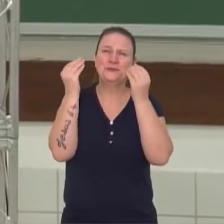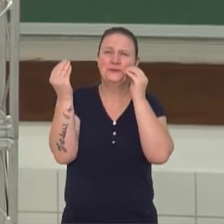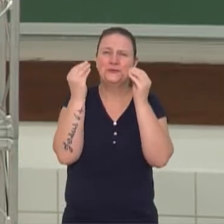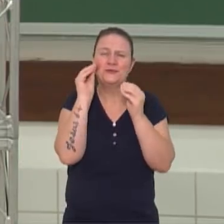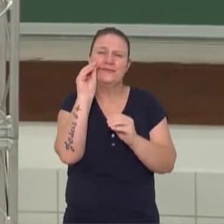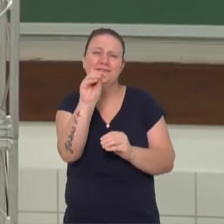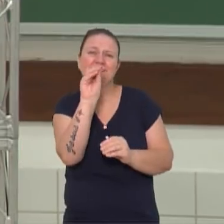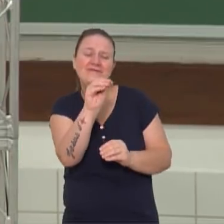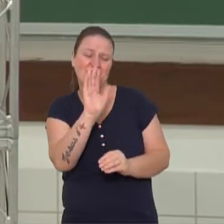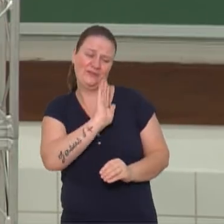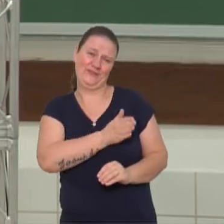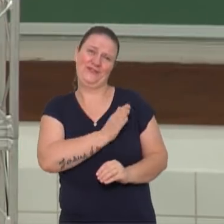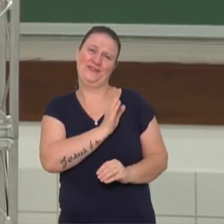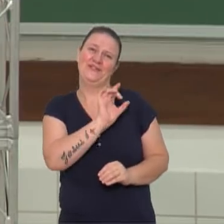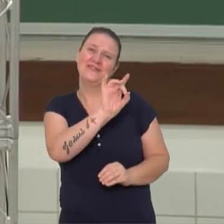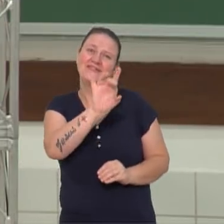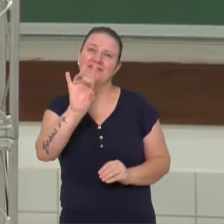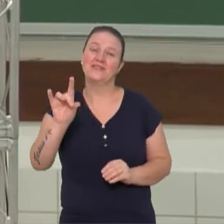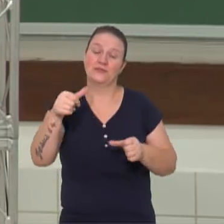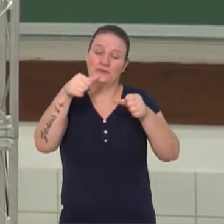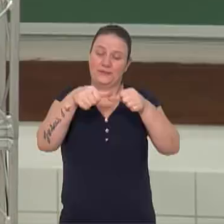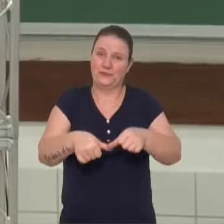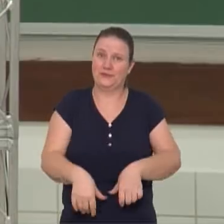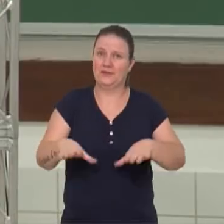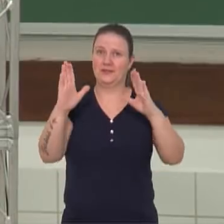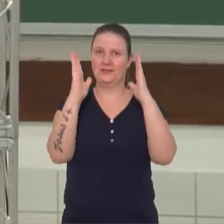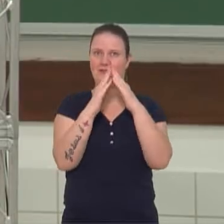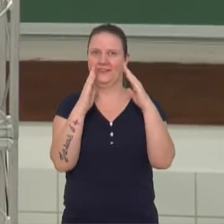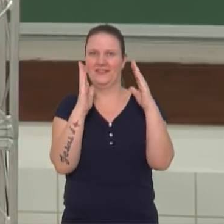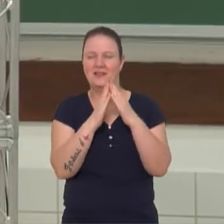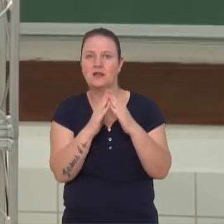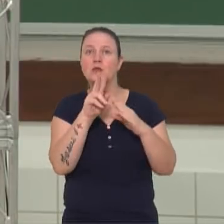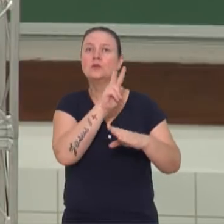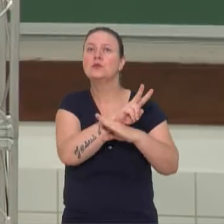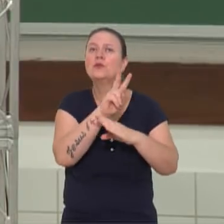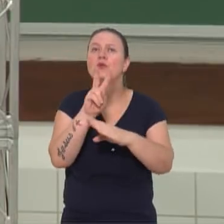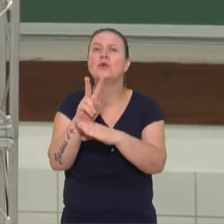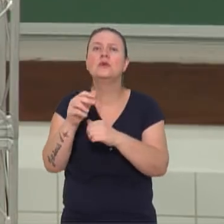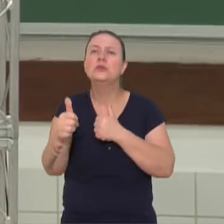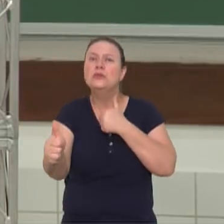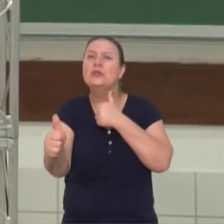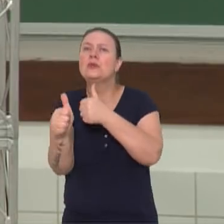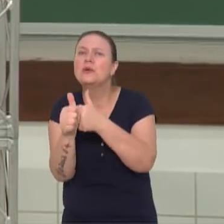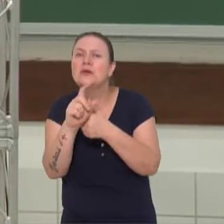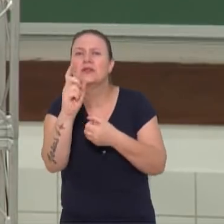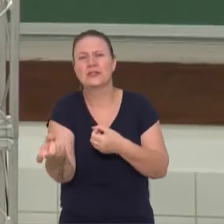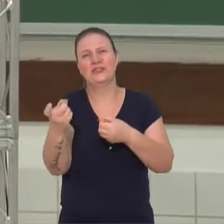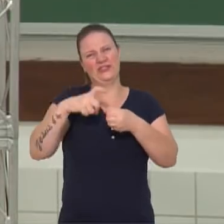coração de vocês. Fiquem em casa, se cuidem para logo a gente estar junto de novo.